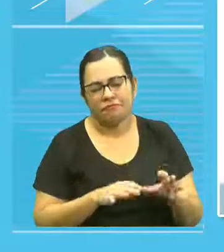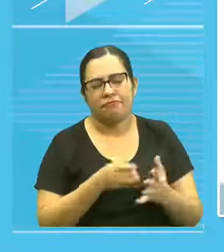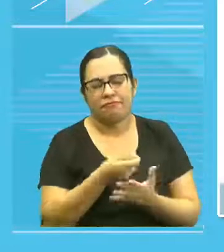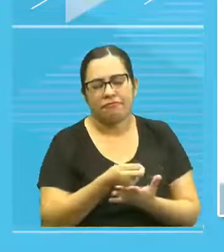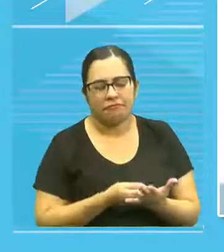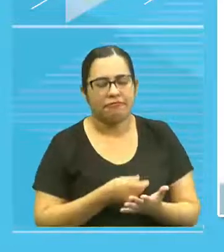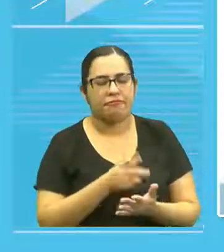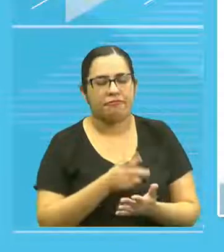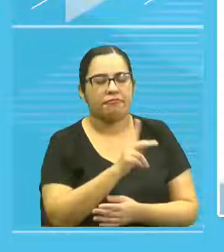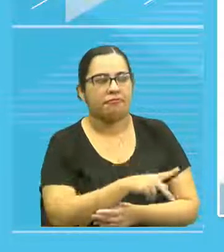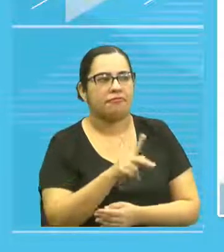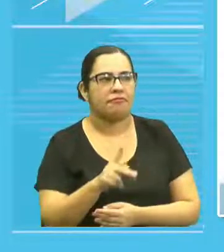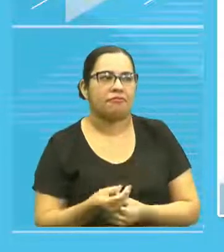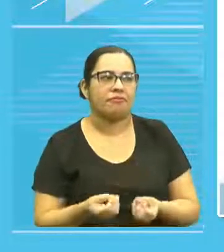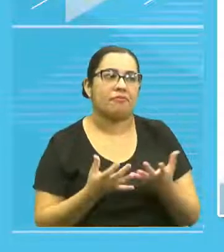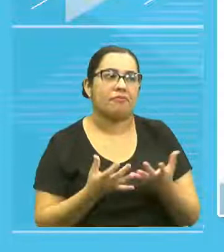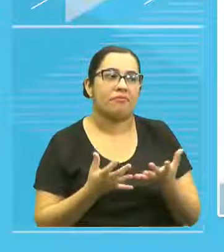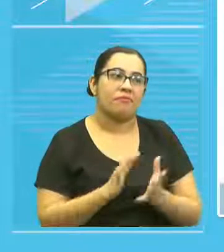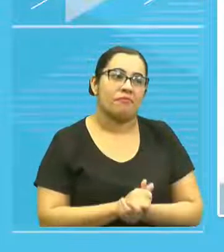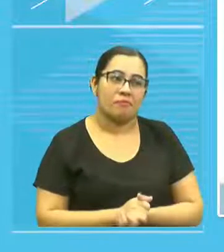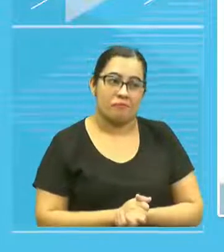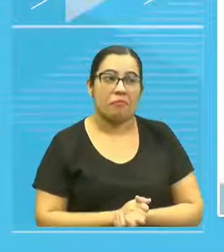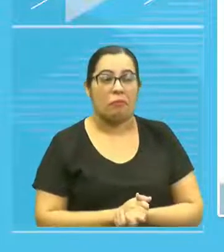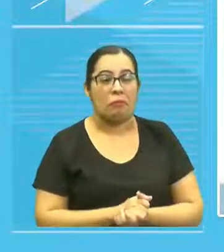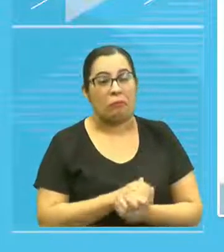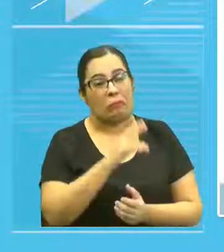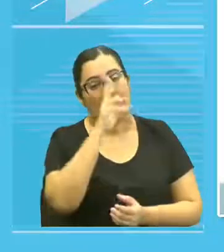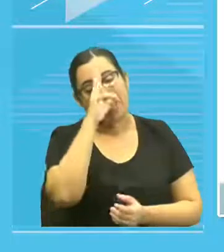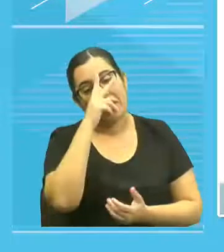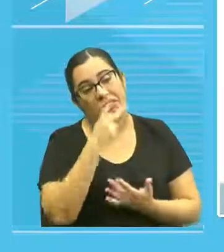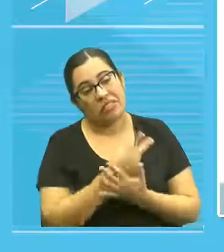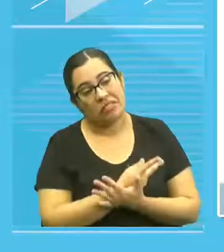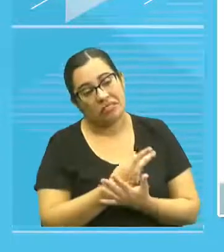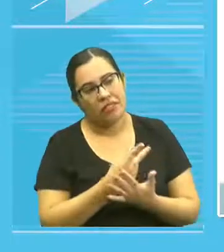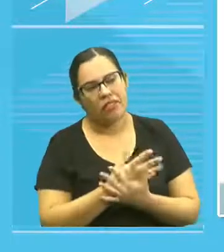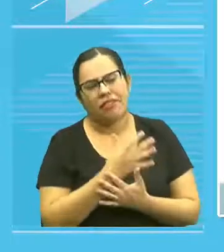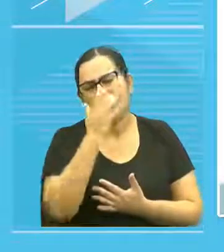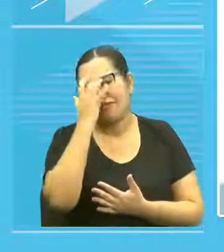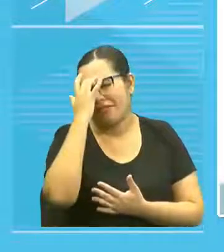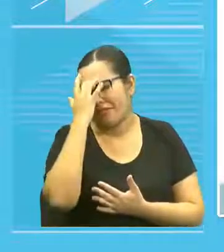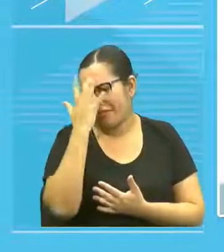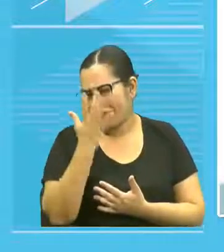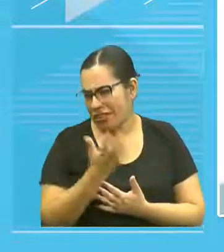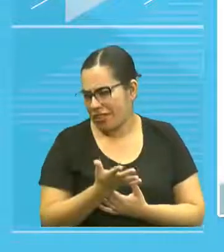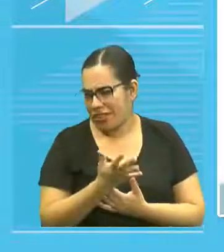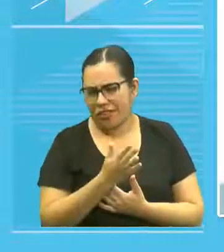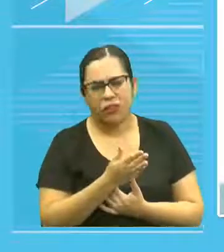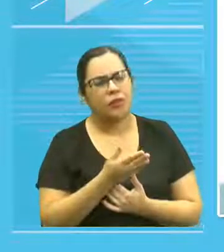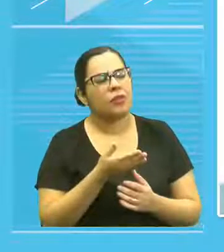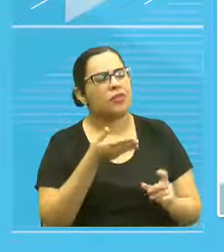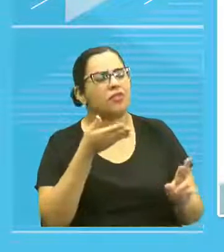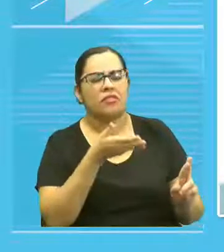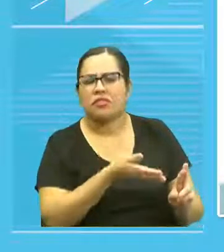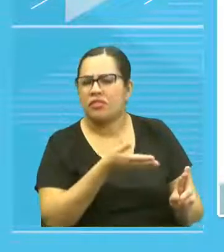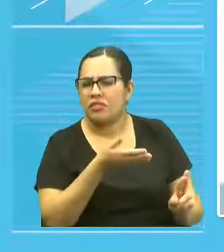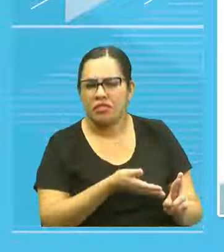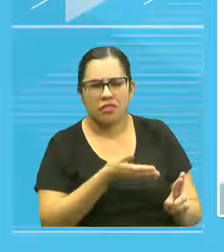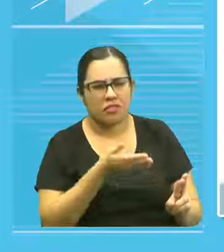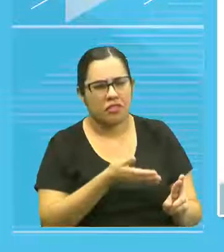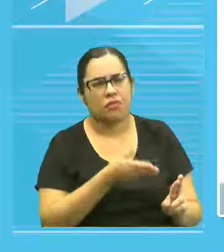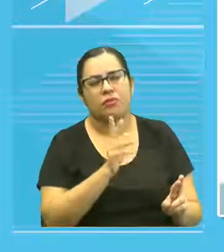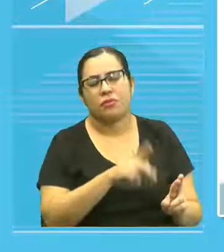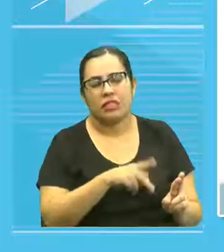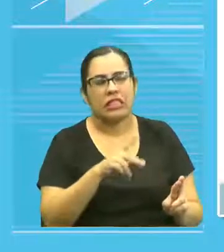precisar se referir aos professores ele vai acabar eu não posso mais muito é fácil se referir aos professores Eu sempre sei que é